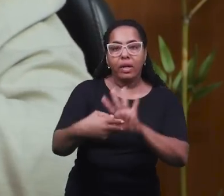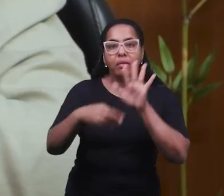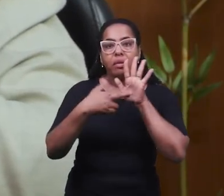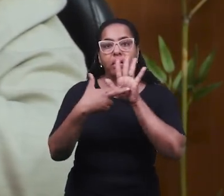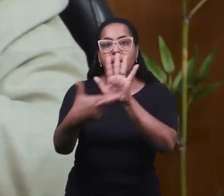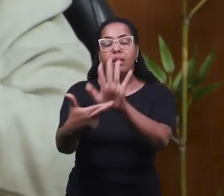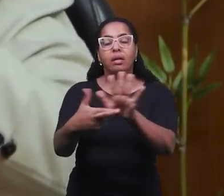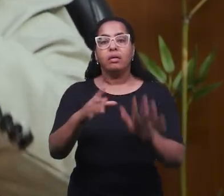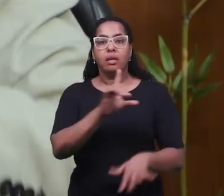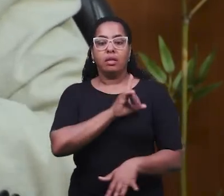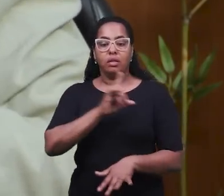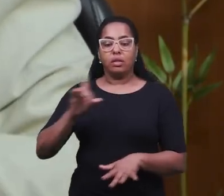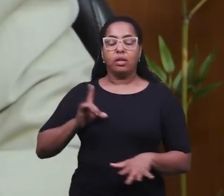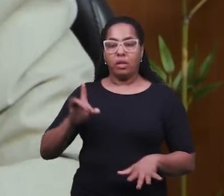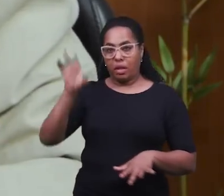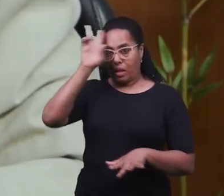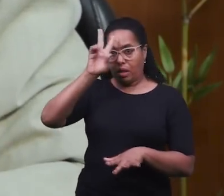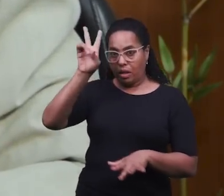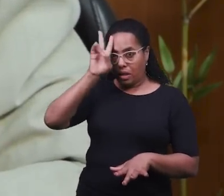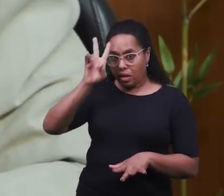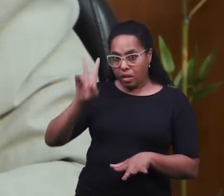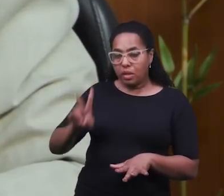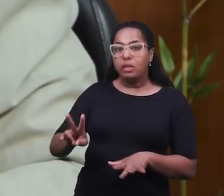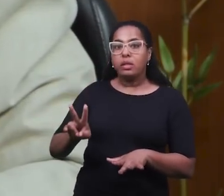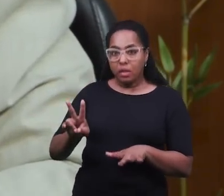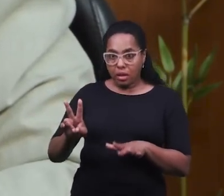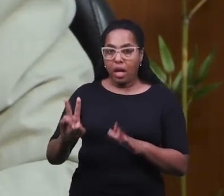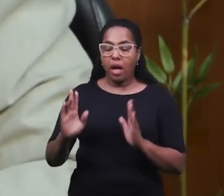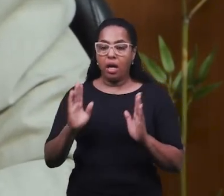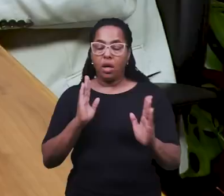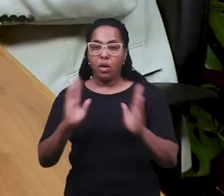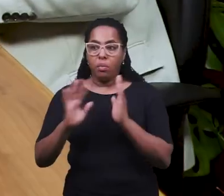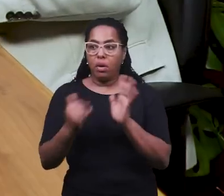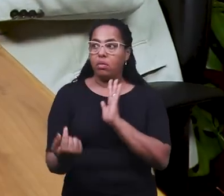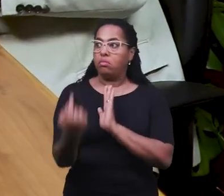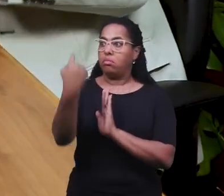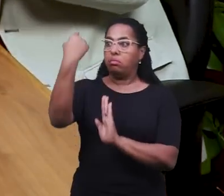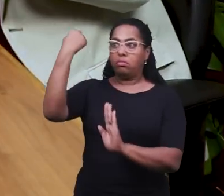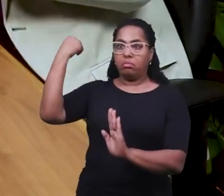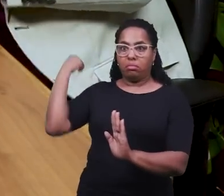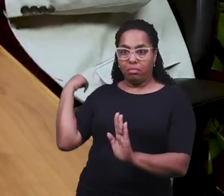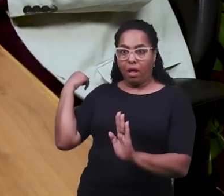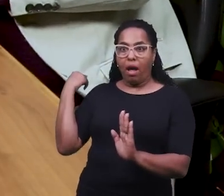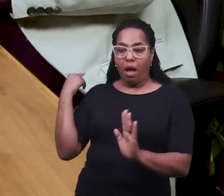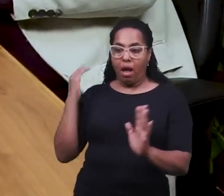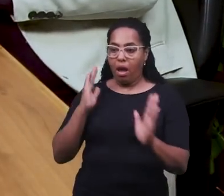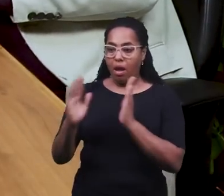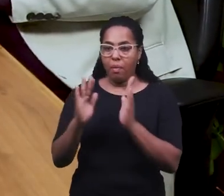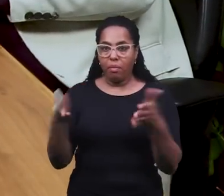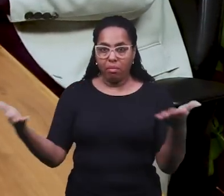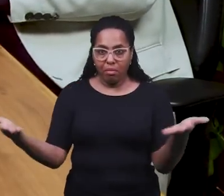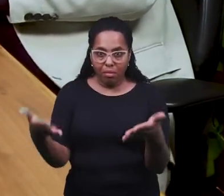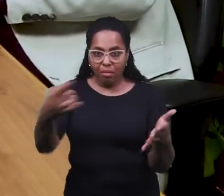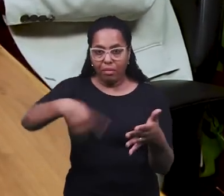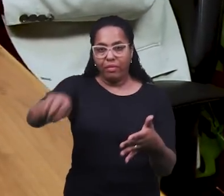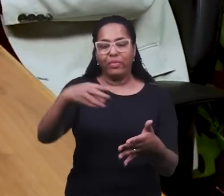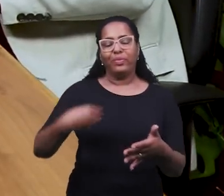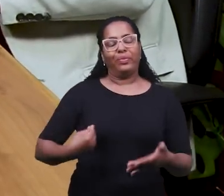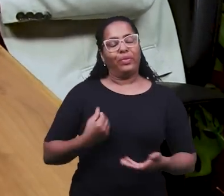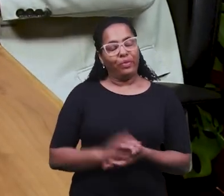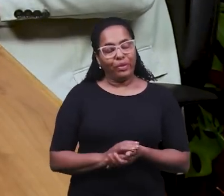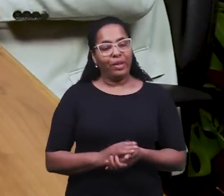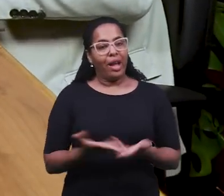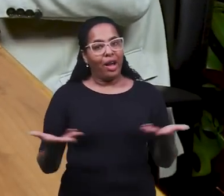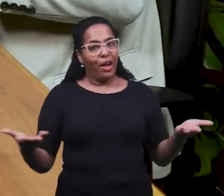da igreja e o que é o diaconato na igreja nos nossos dias. E mais uma vez, para tratar desse tema, eu recebo aqui o pastor